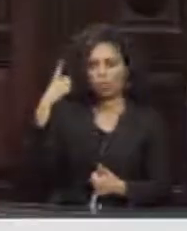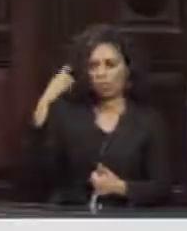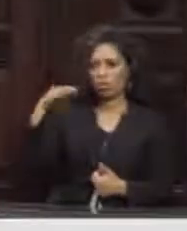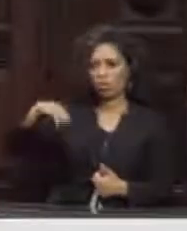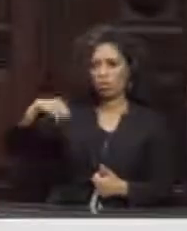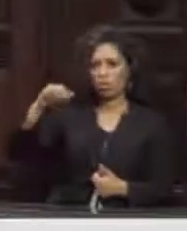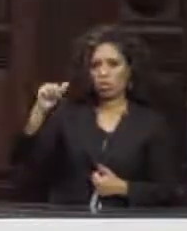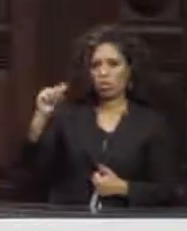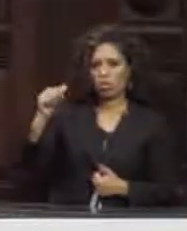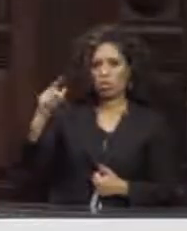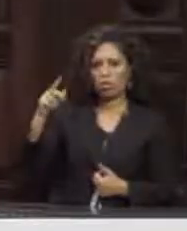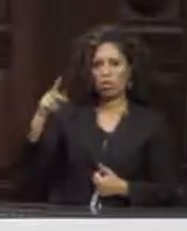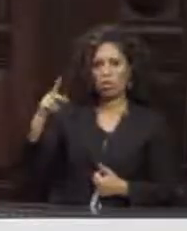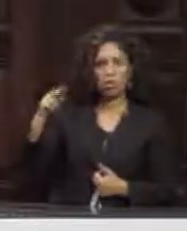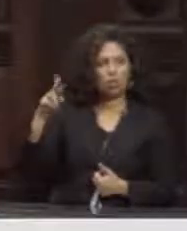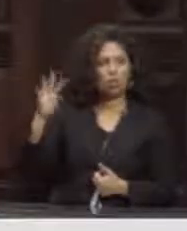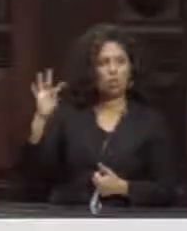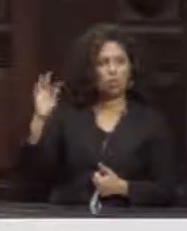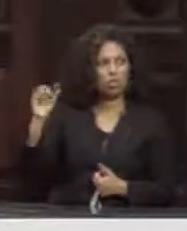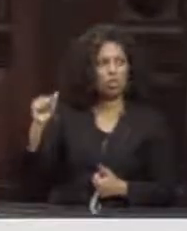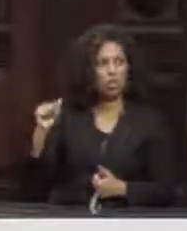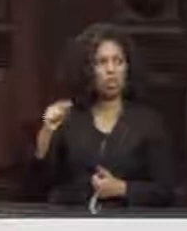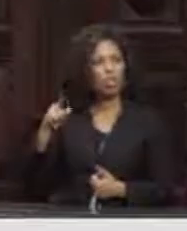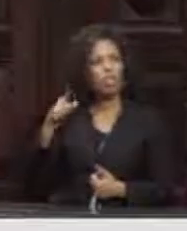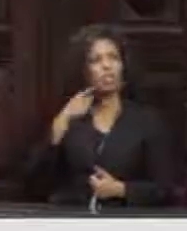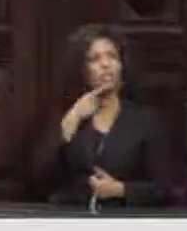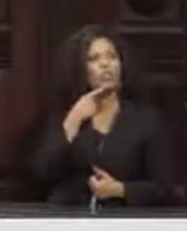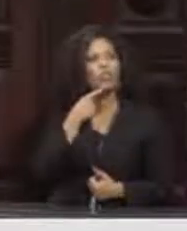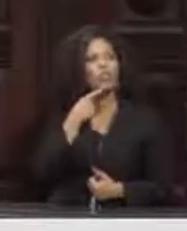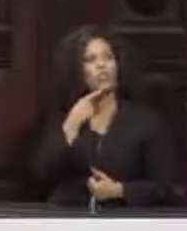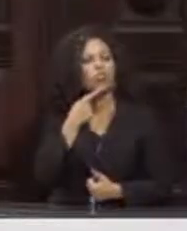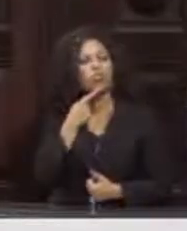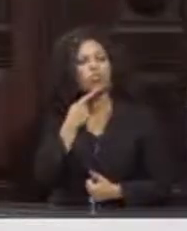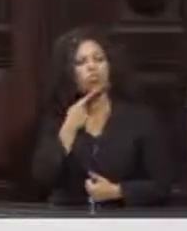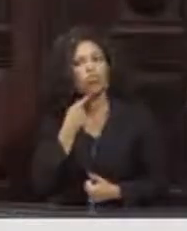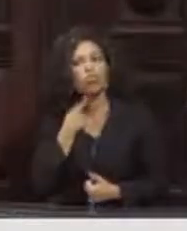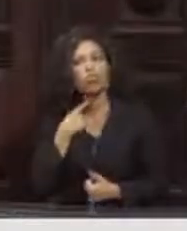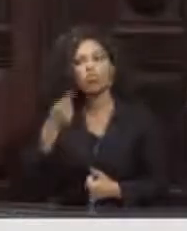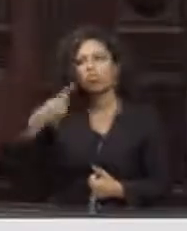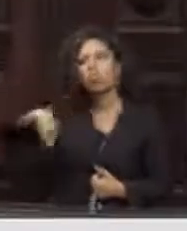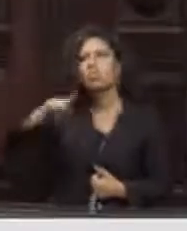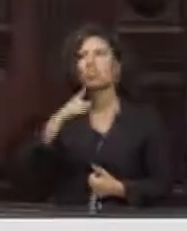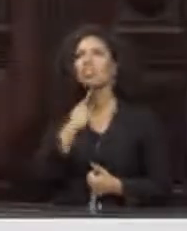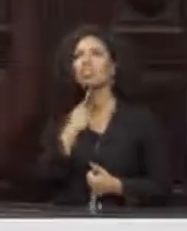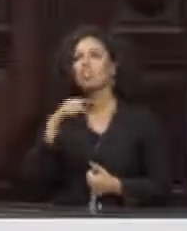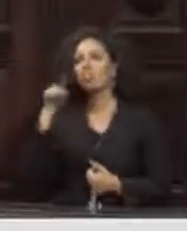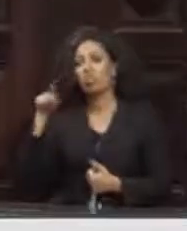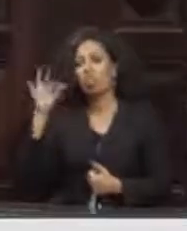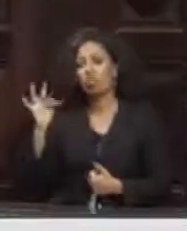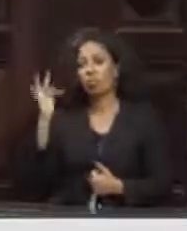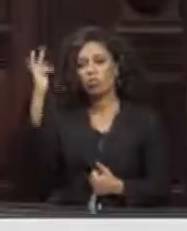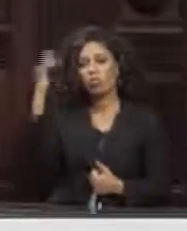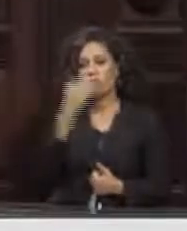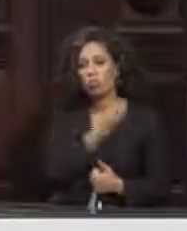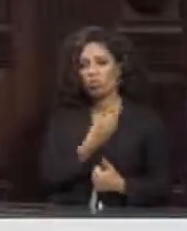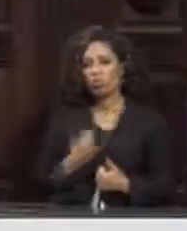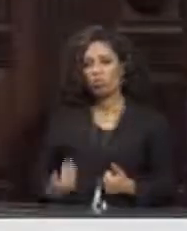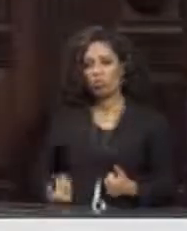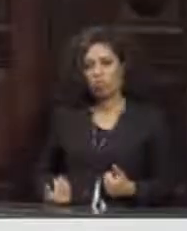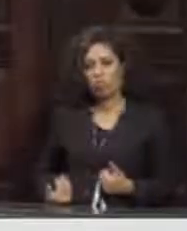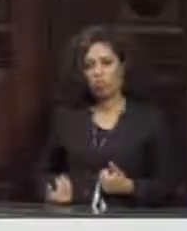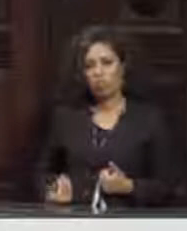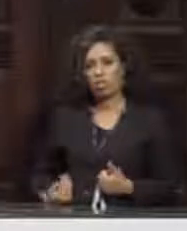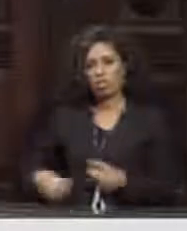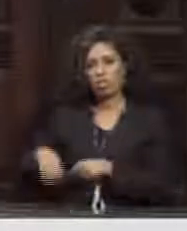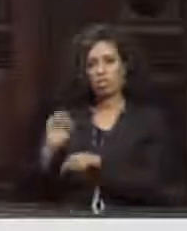né, que venha a ser a nossa candidata ao governo do Estado. O ministro, que é a nossa